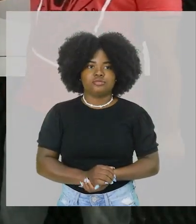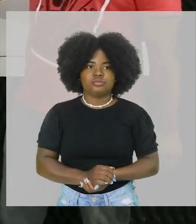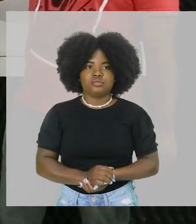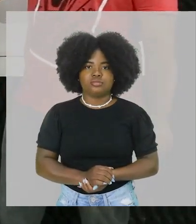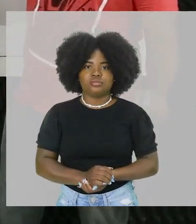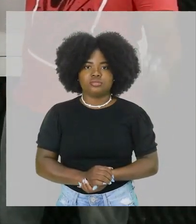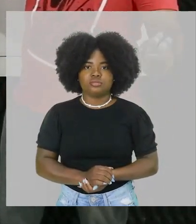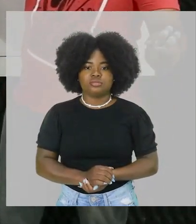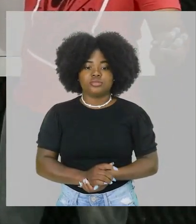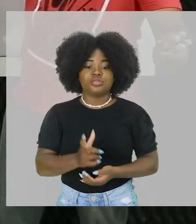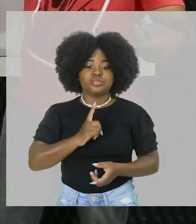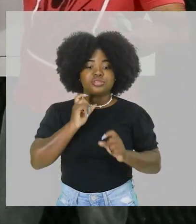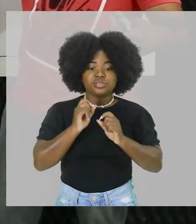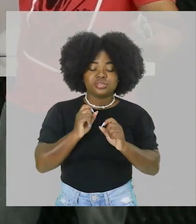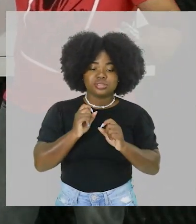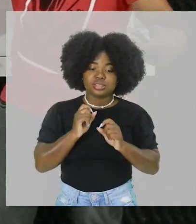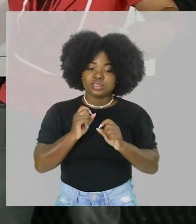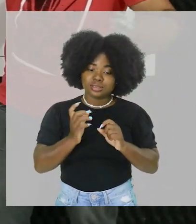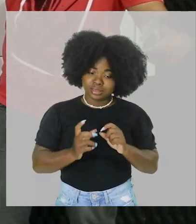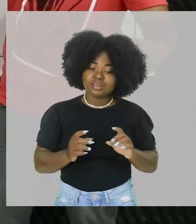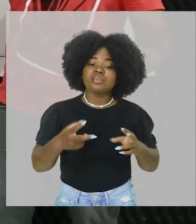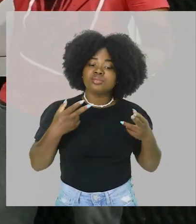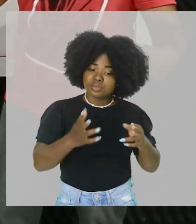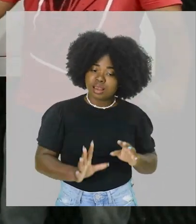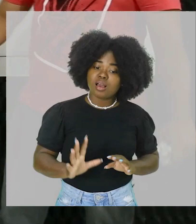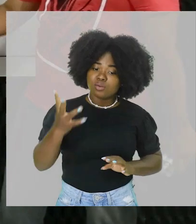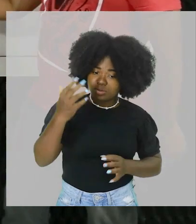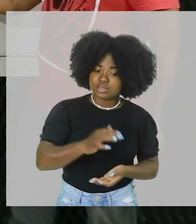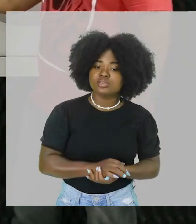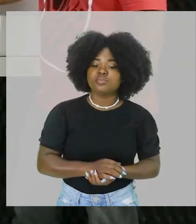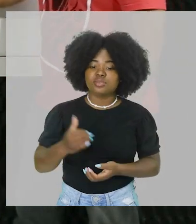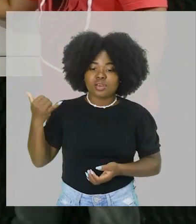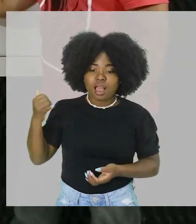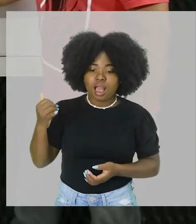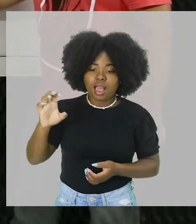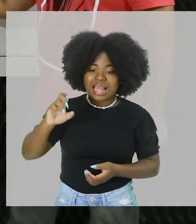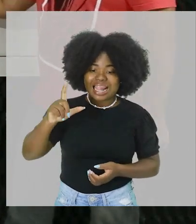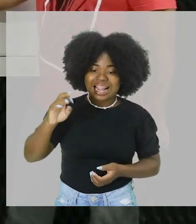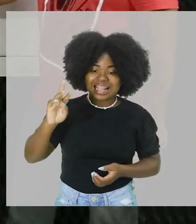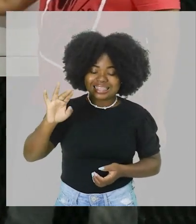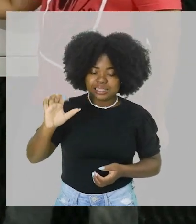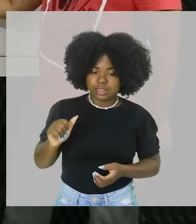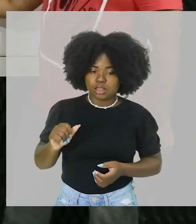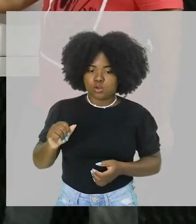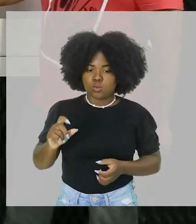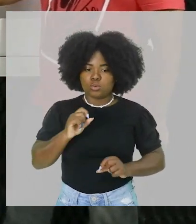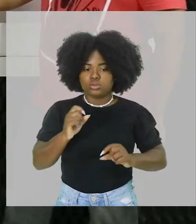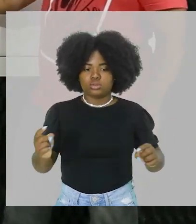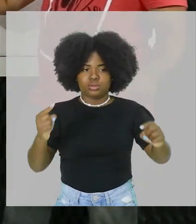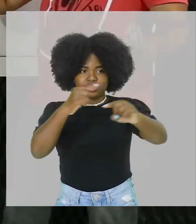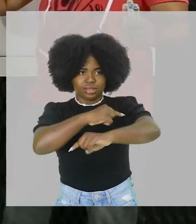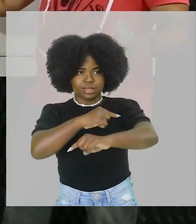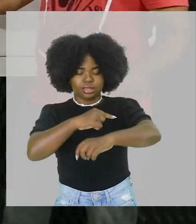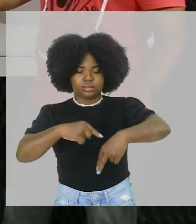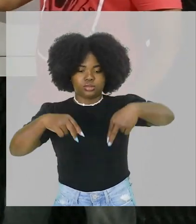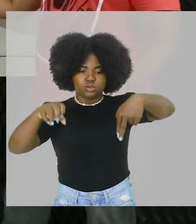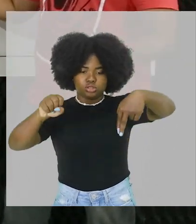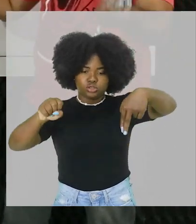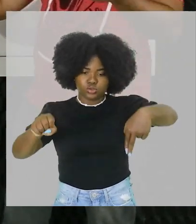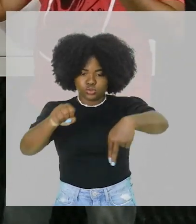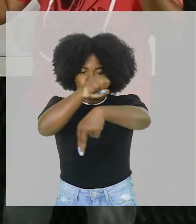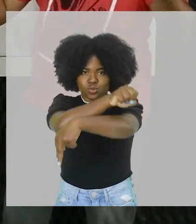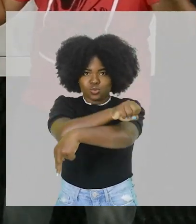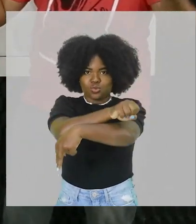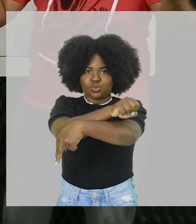vão fazer esse mesmo efeito que acontece com a corrente elétrica. Quando alternar aqui, não é,